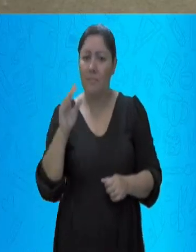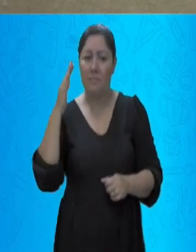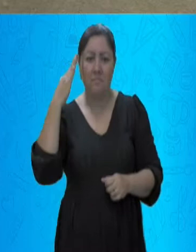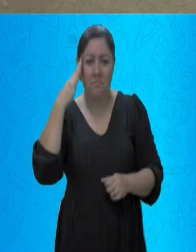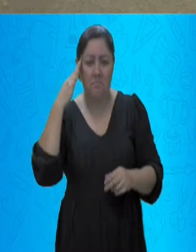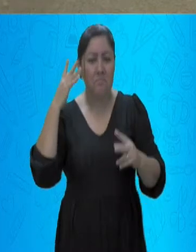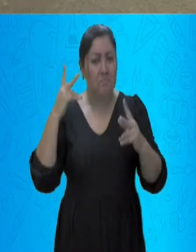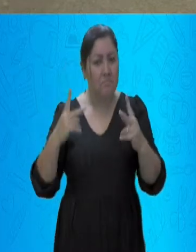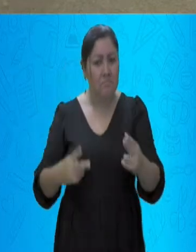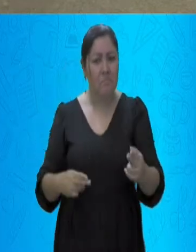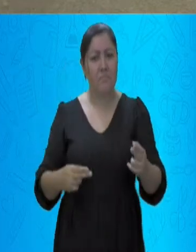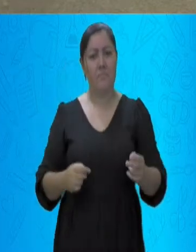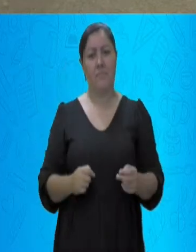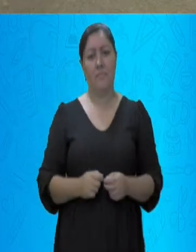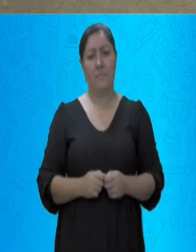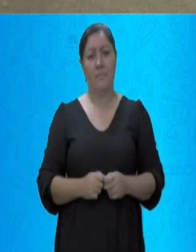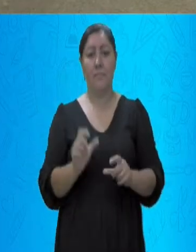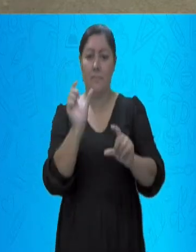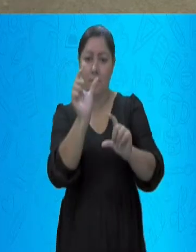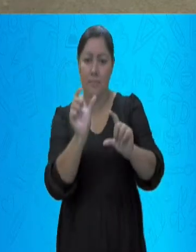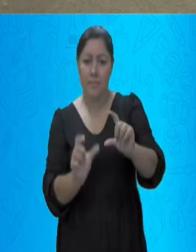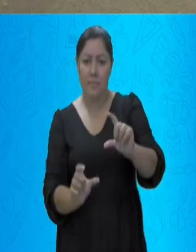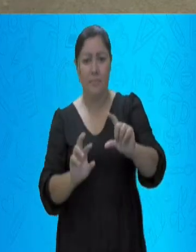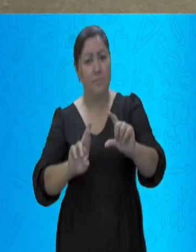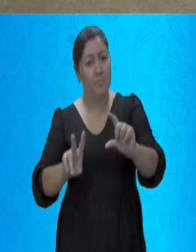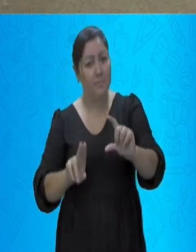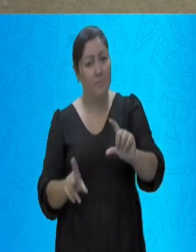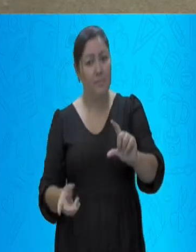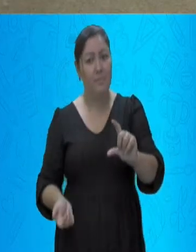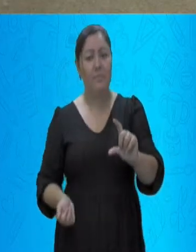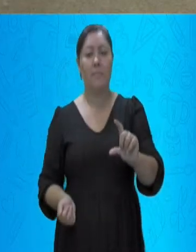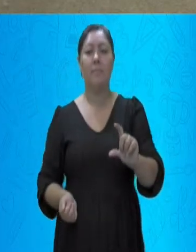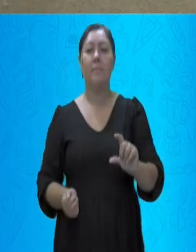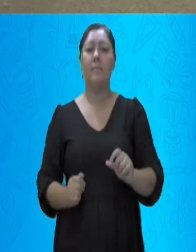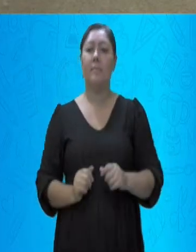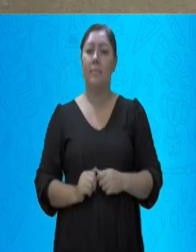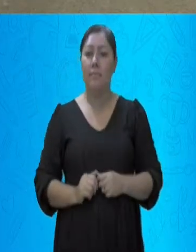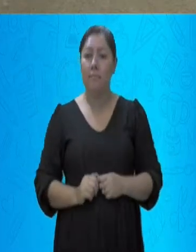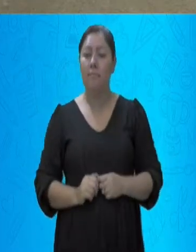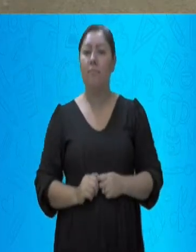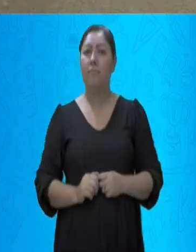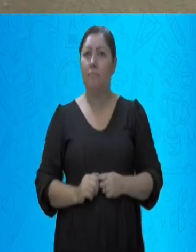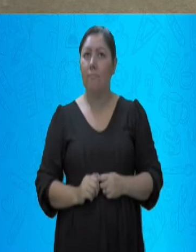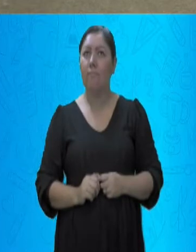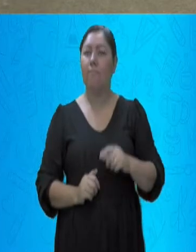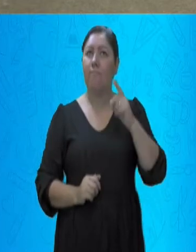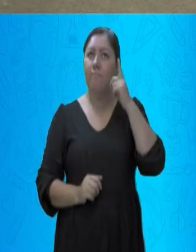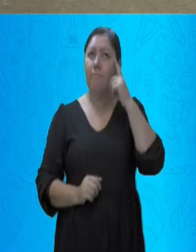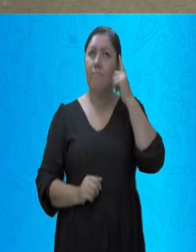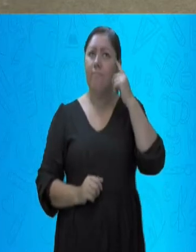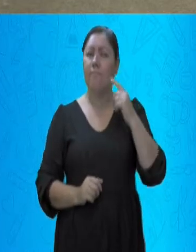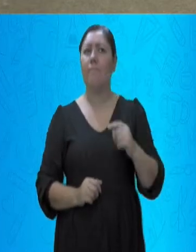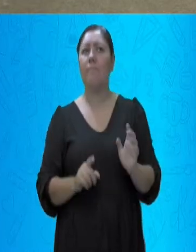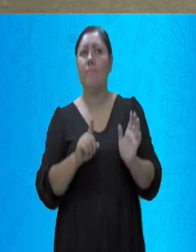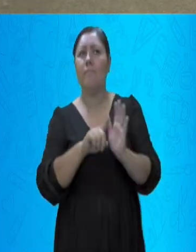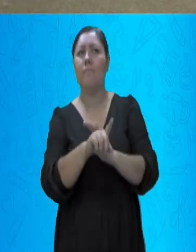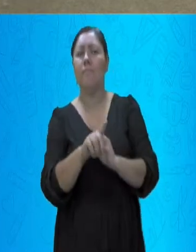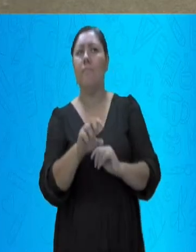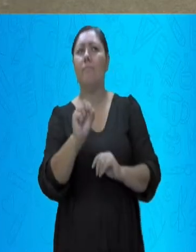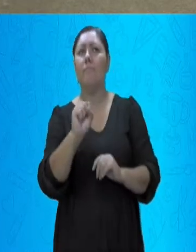observem aqui, as palavras são diferentes. Professora, então é isso que são os sinônimos? Sim, são